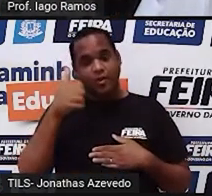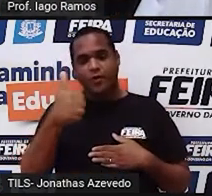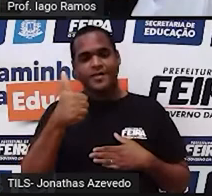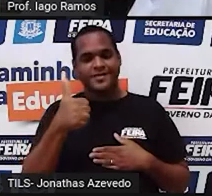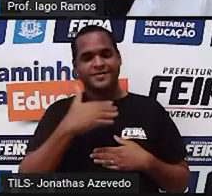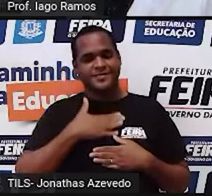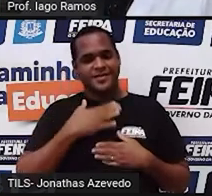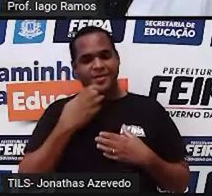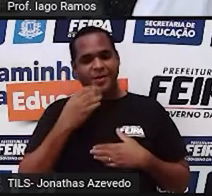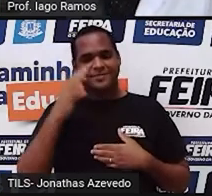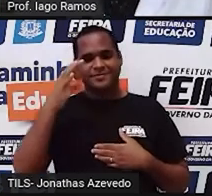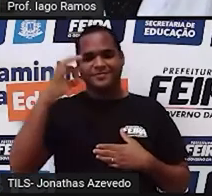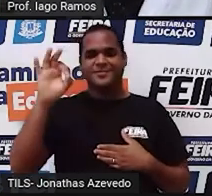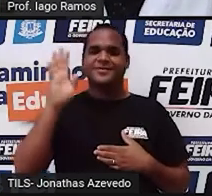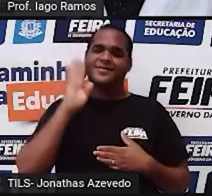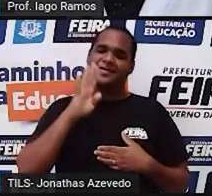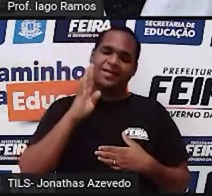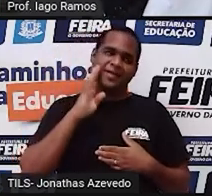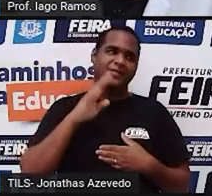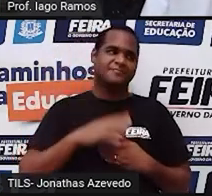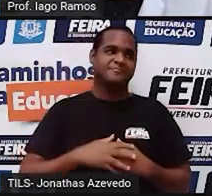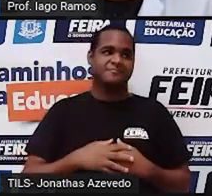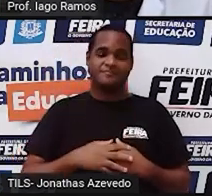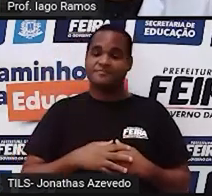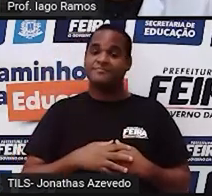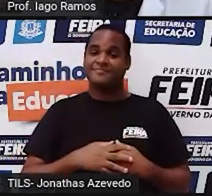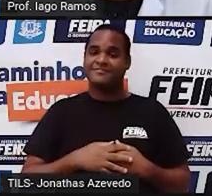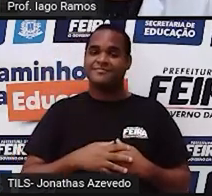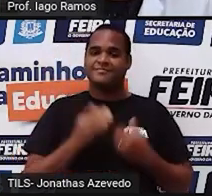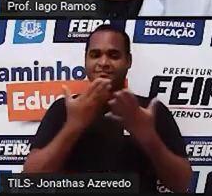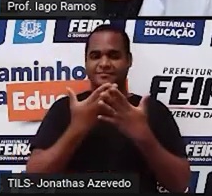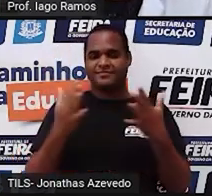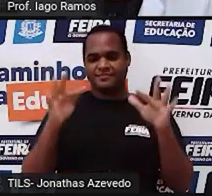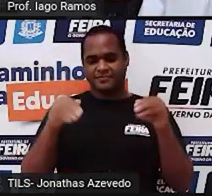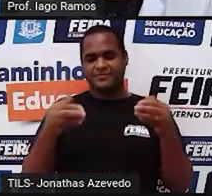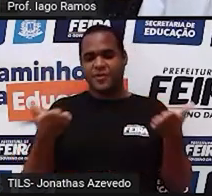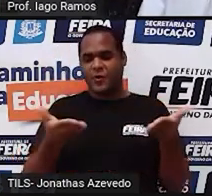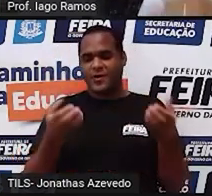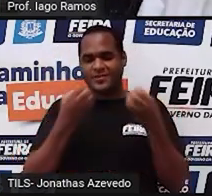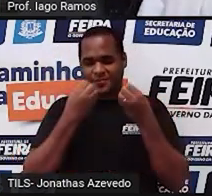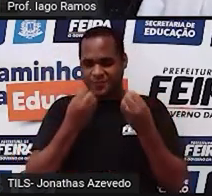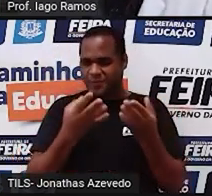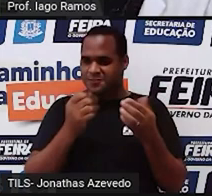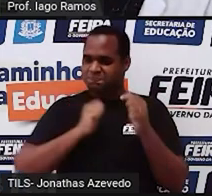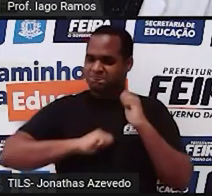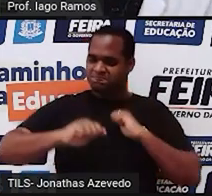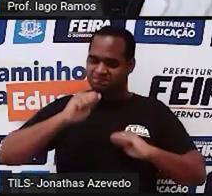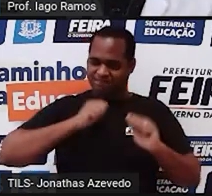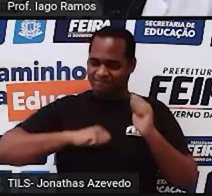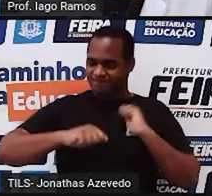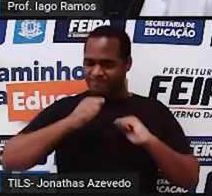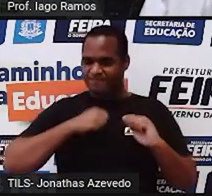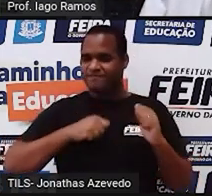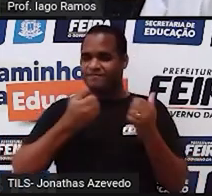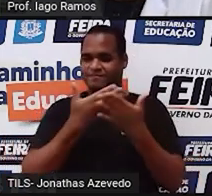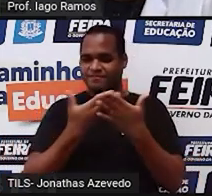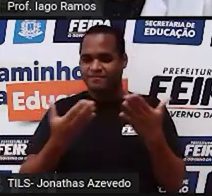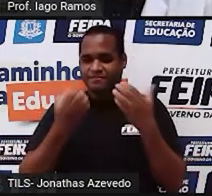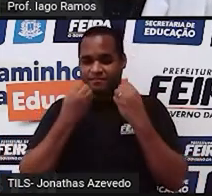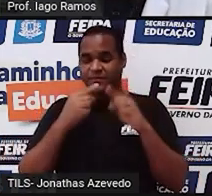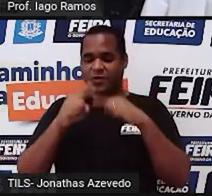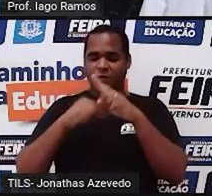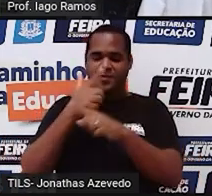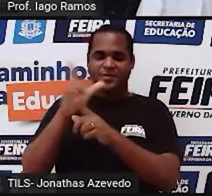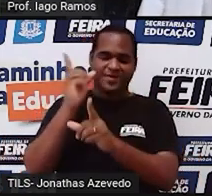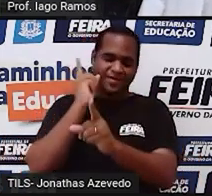né e ficamos né Por aqui aguardando ansiosamente né o nosso